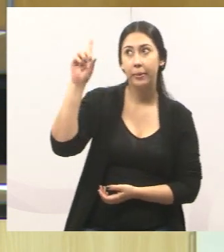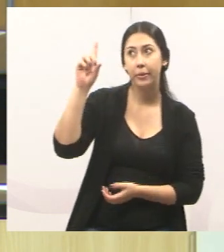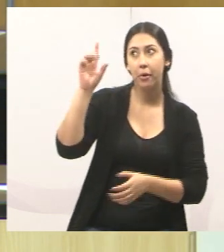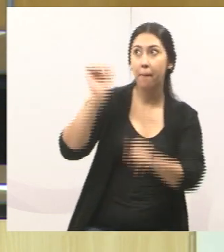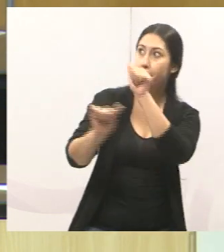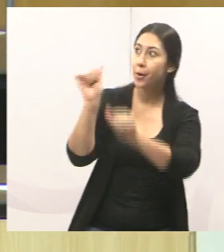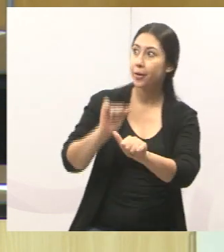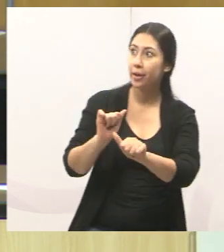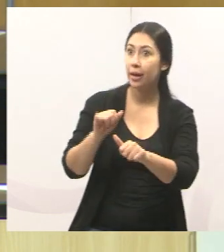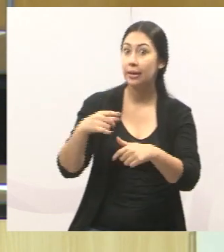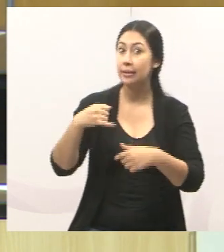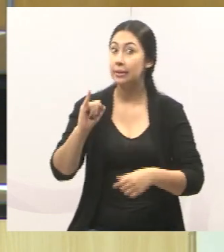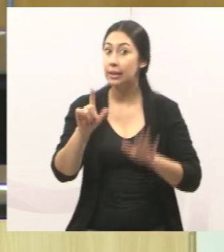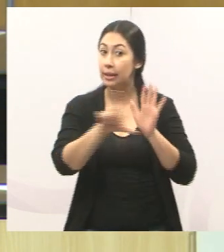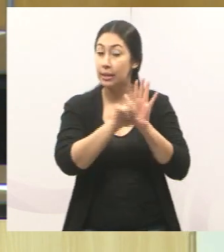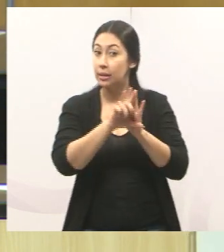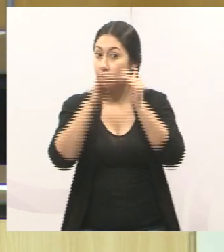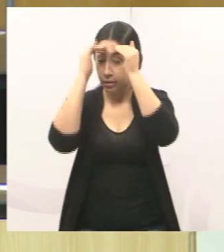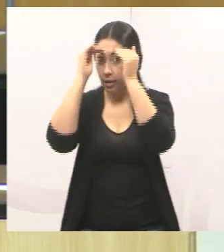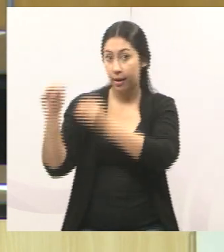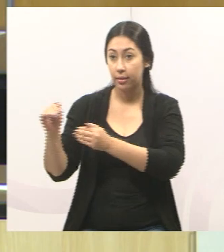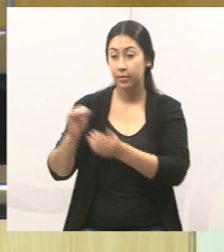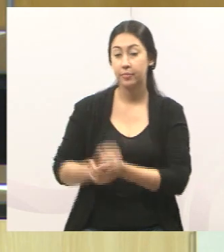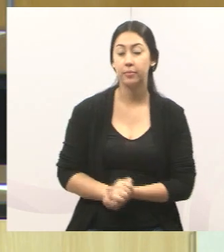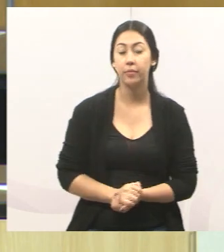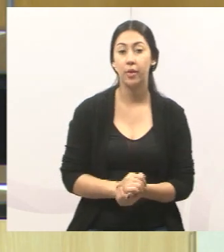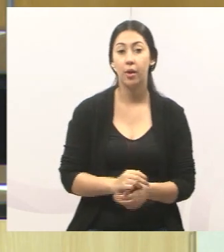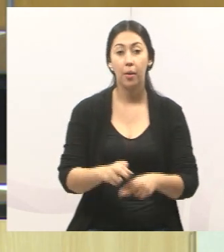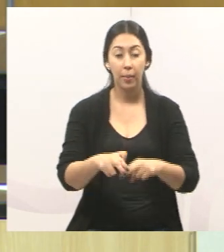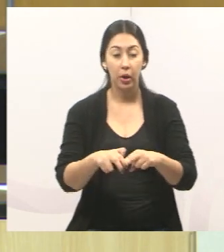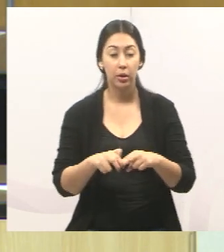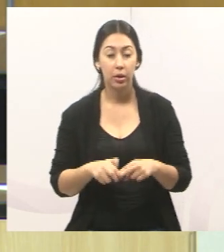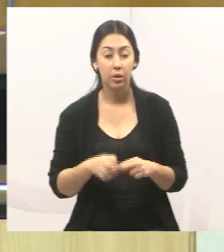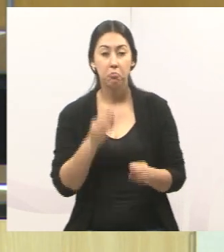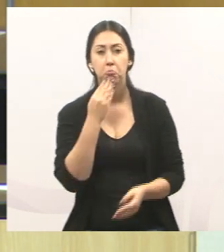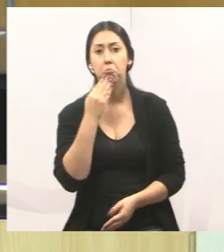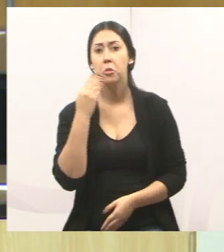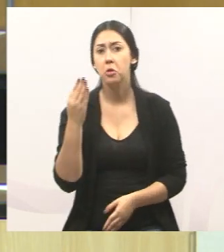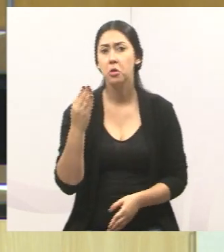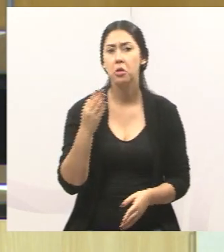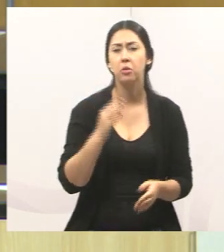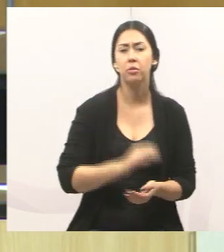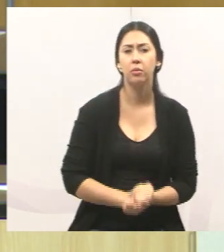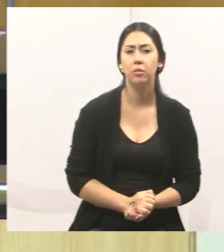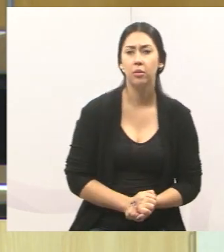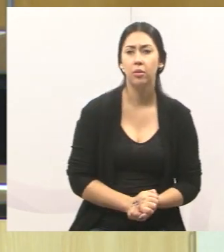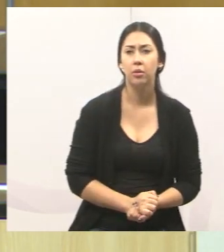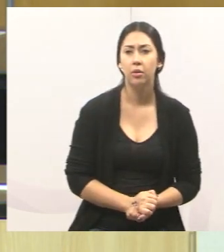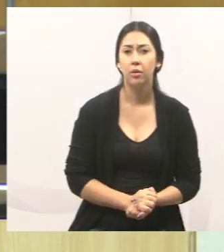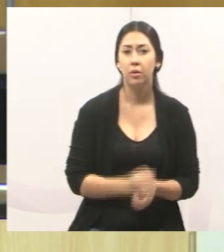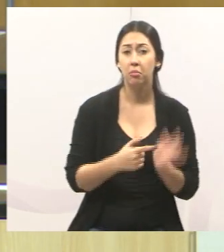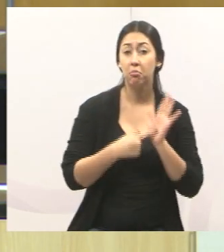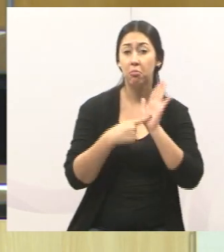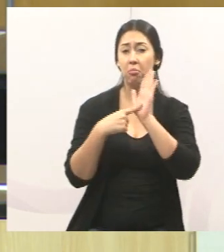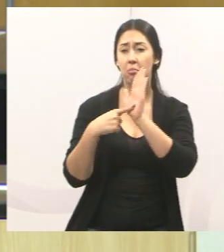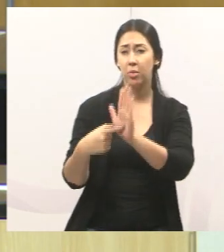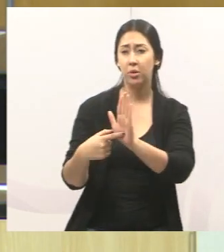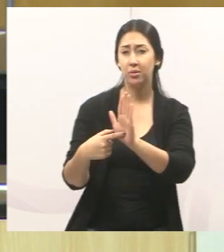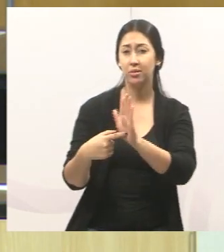tais motivos, os pedidos formulados, a folha 143 a 147, comportam